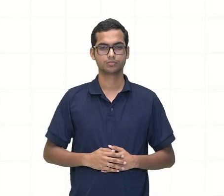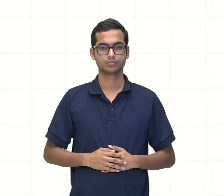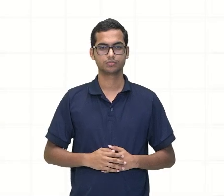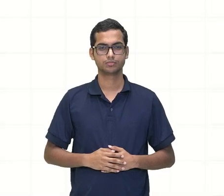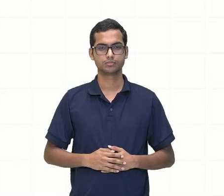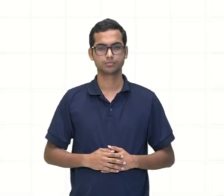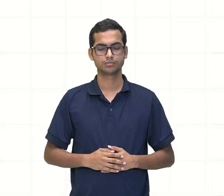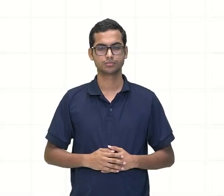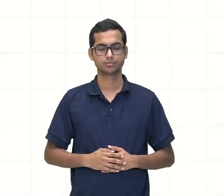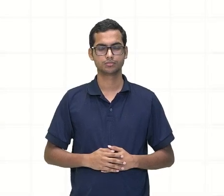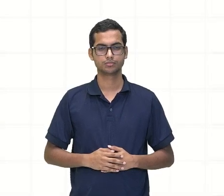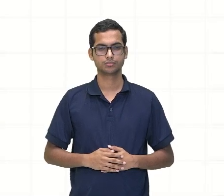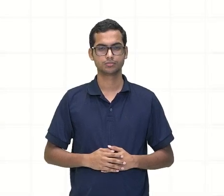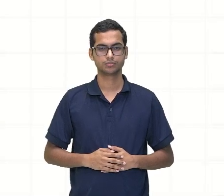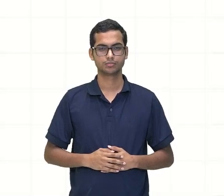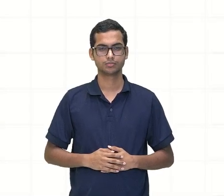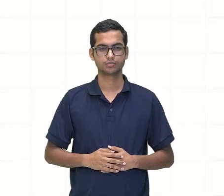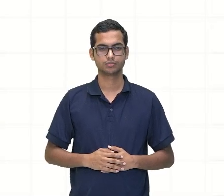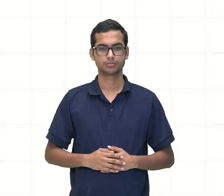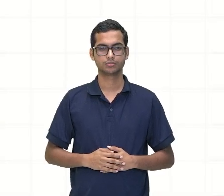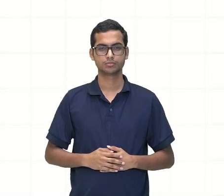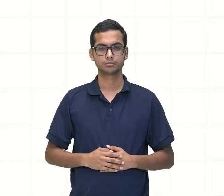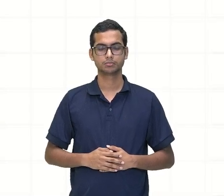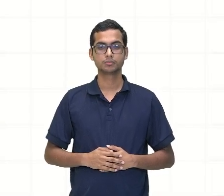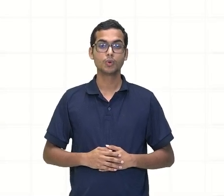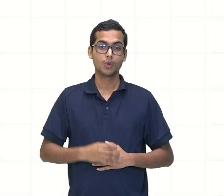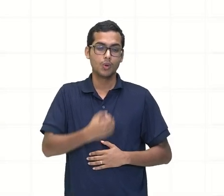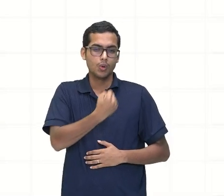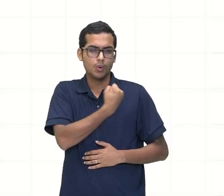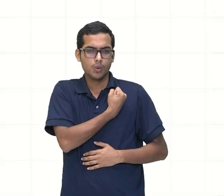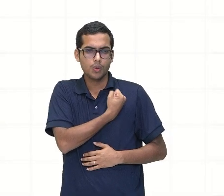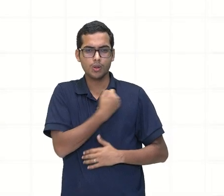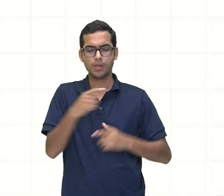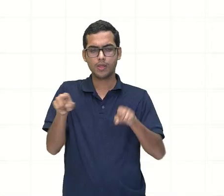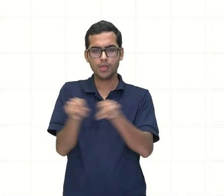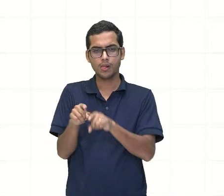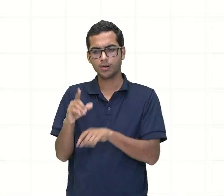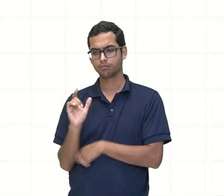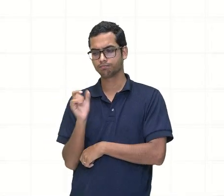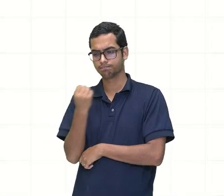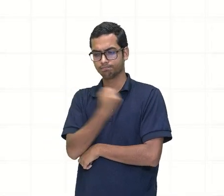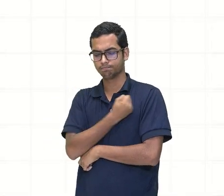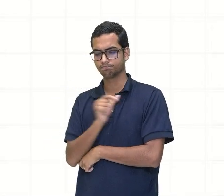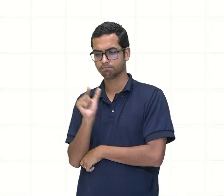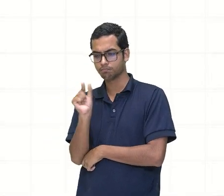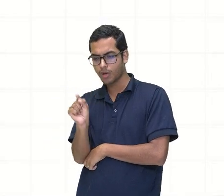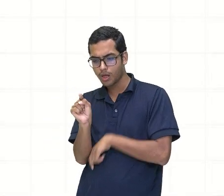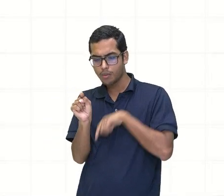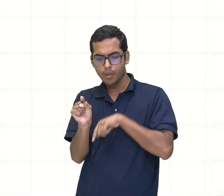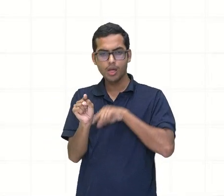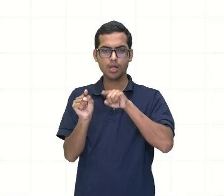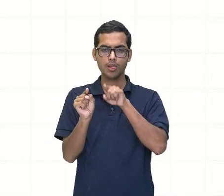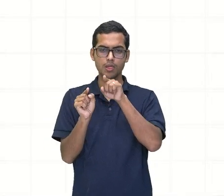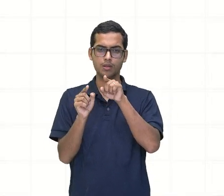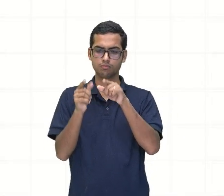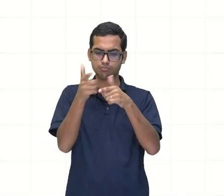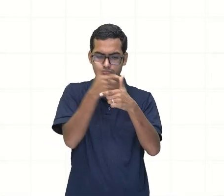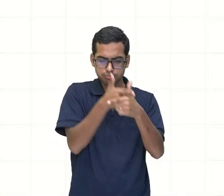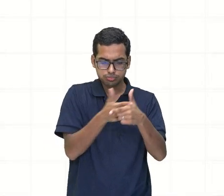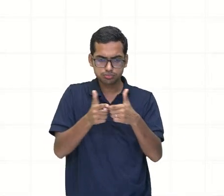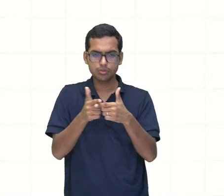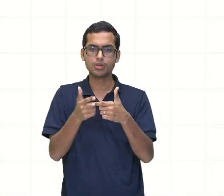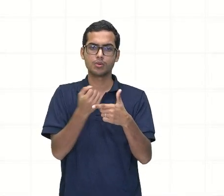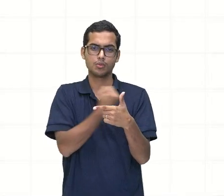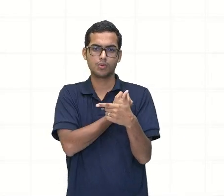devemos dividir o múltiplo pelo número e a divisão deve ser exata.